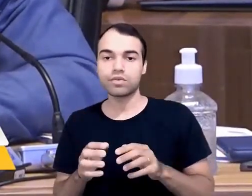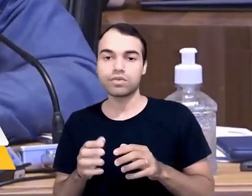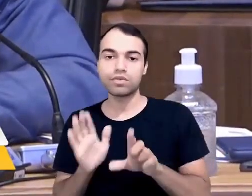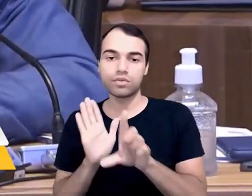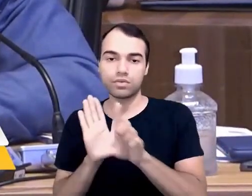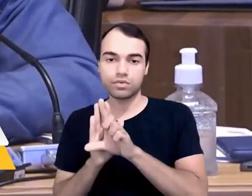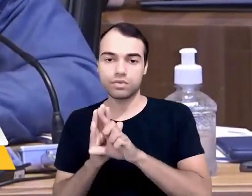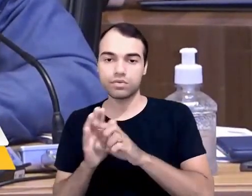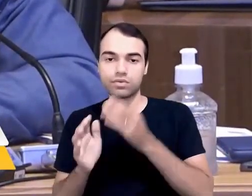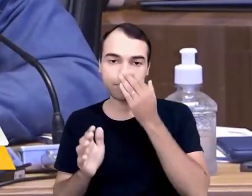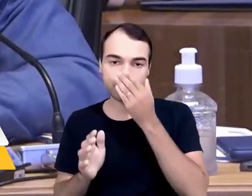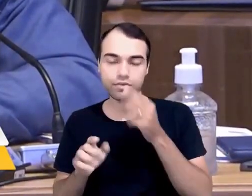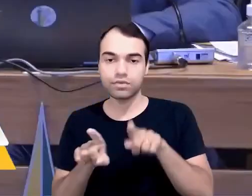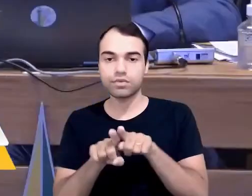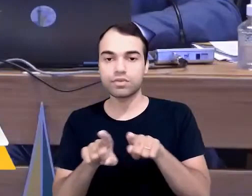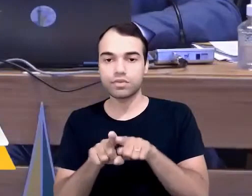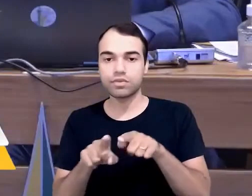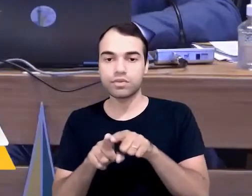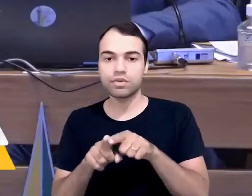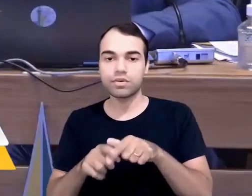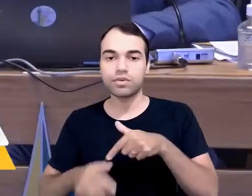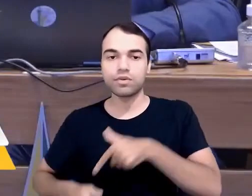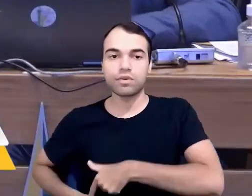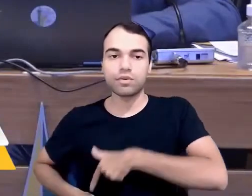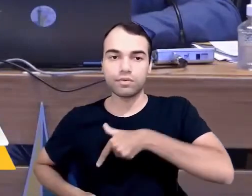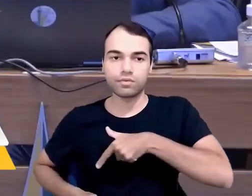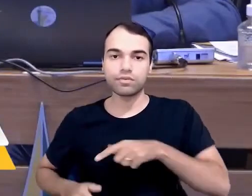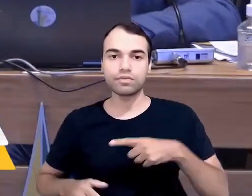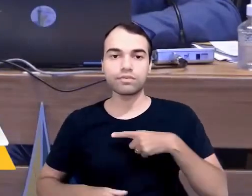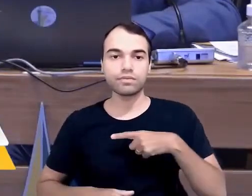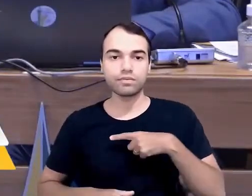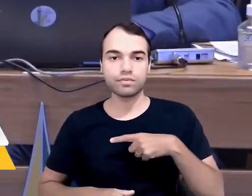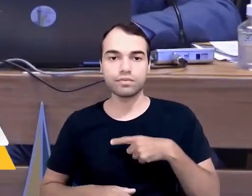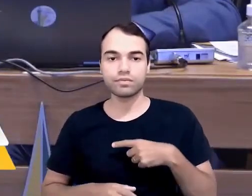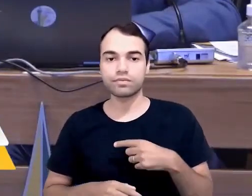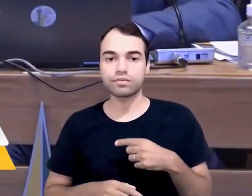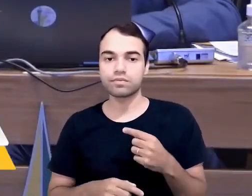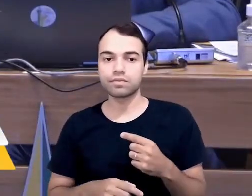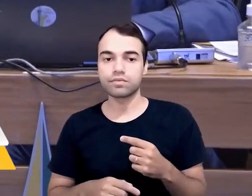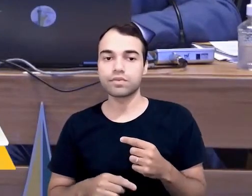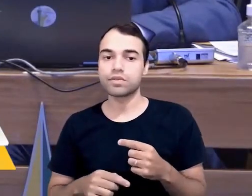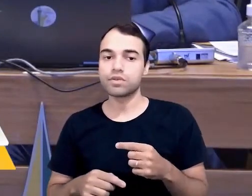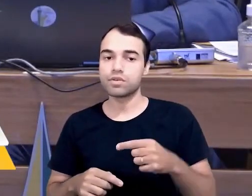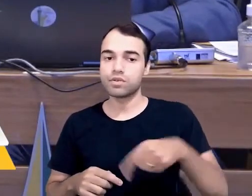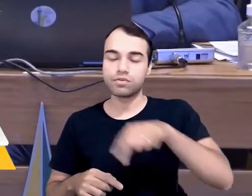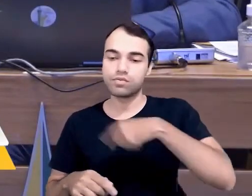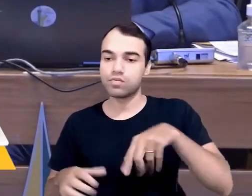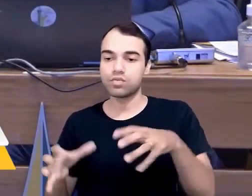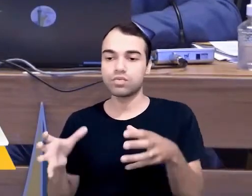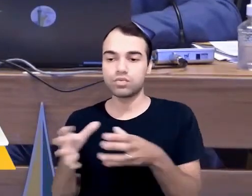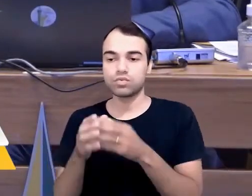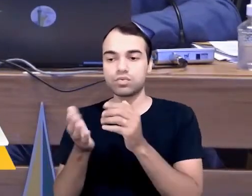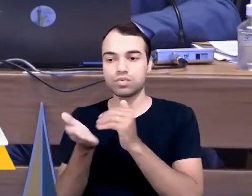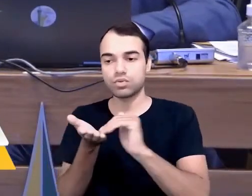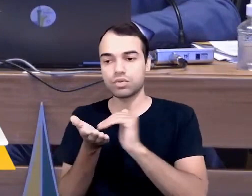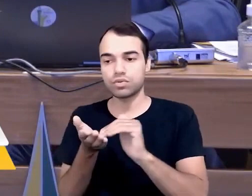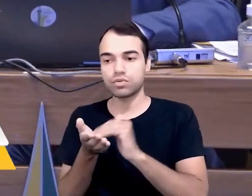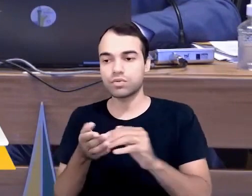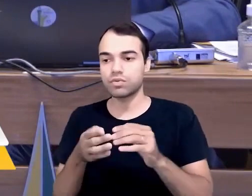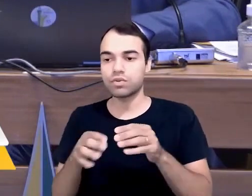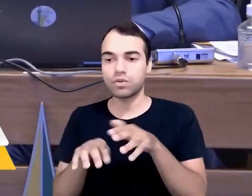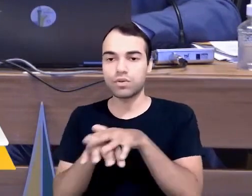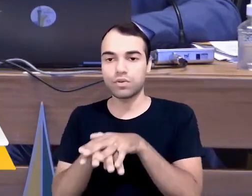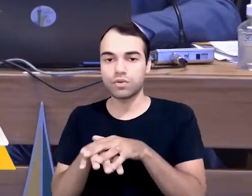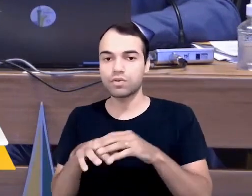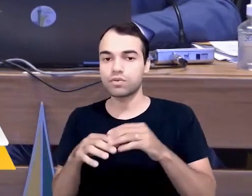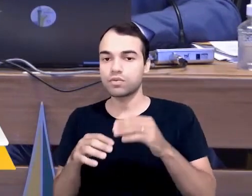arma. Isso não chegou a conhecimento da Subsecretaria de Operações Integradas. Mas aí, prossiga e nos diga